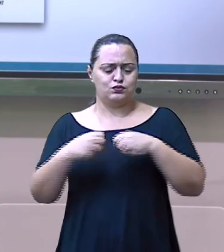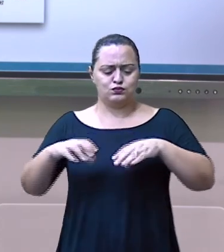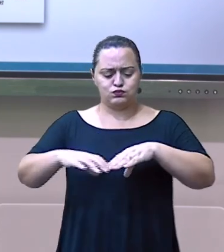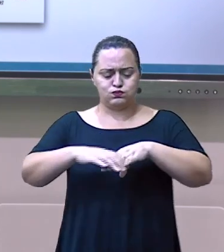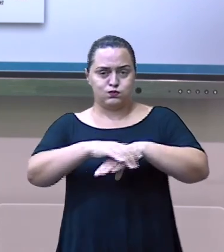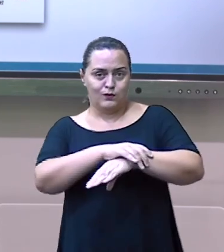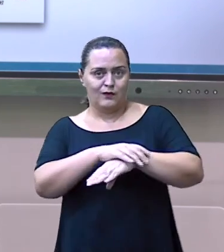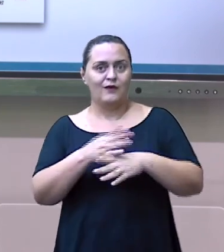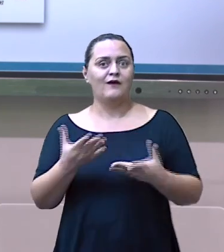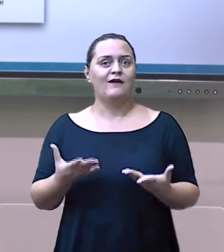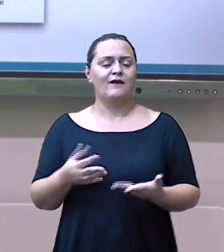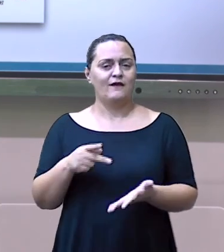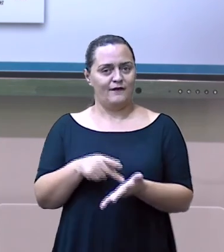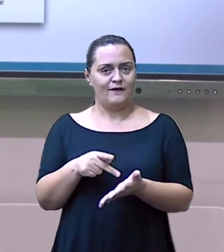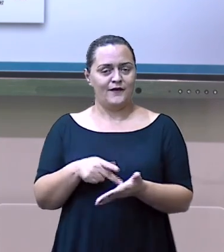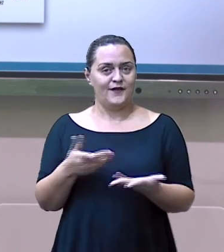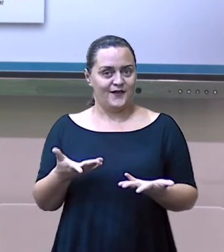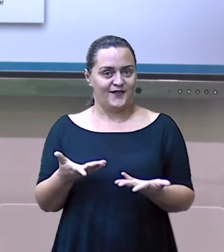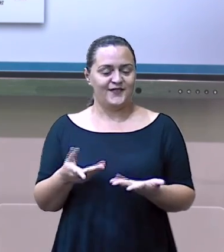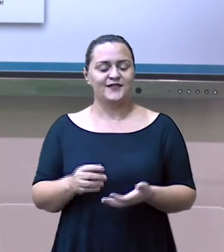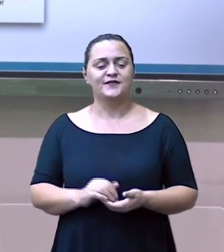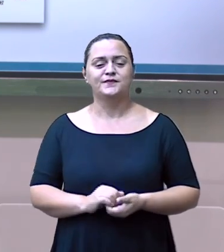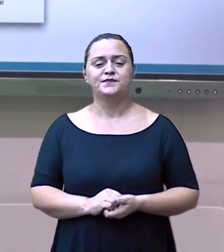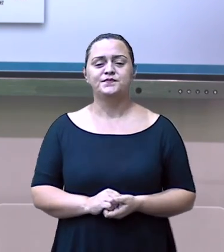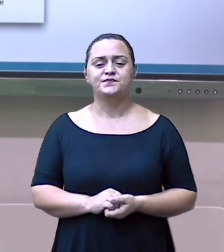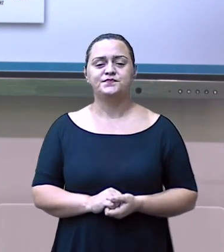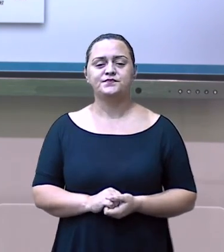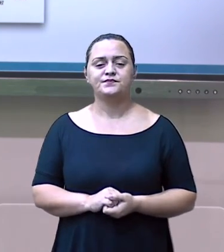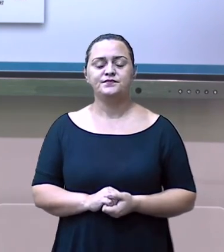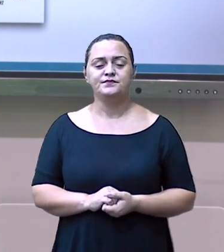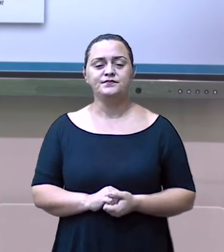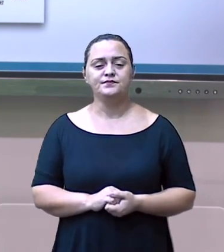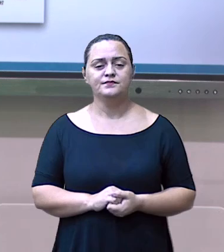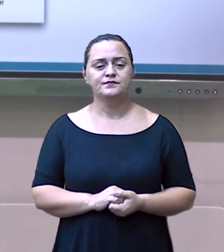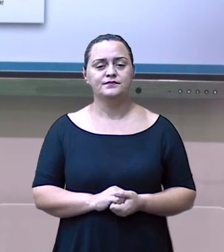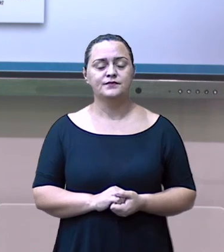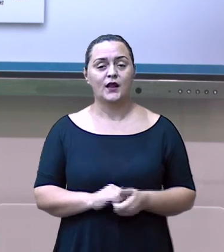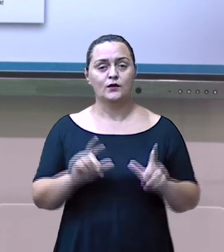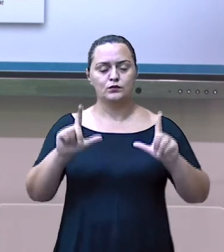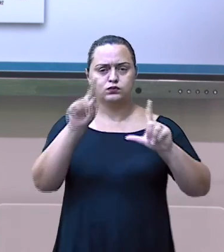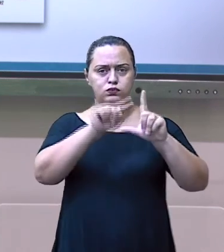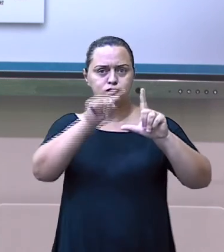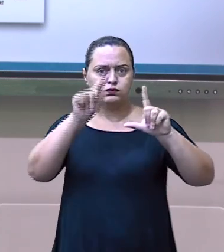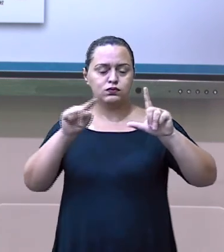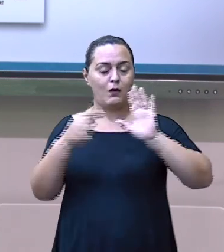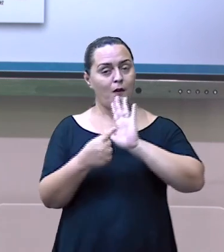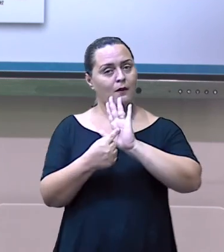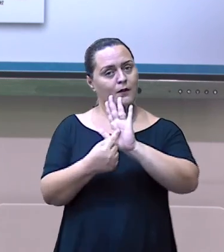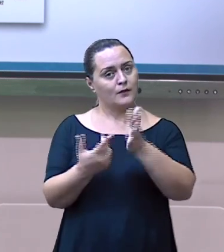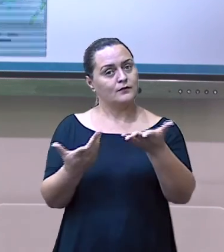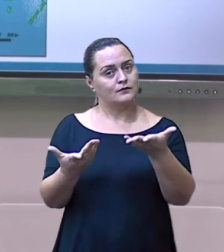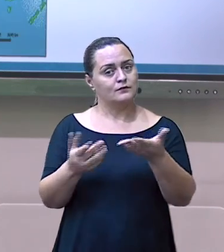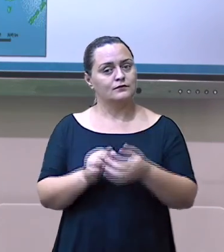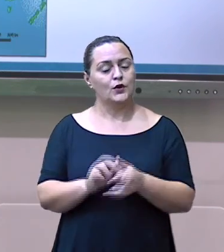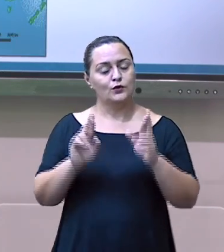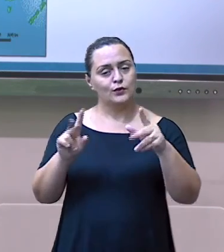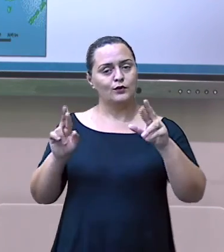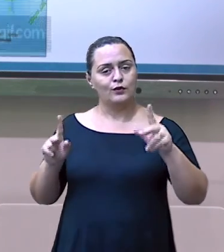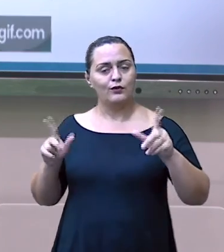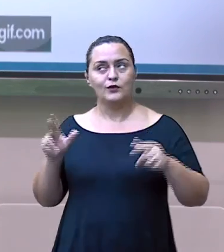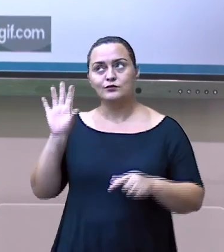chuva no verão e na primavera. Tranquilo?